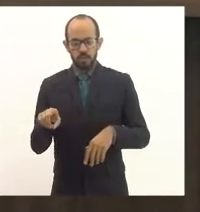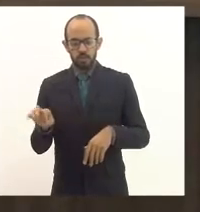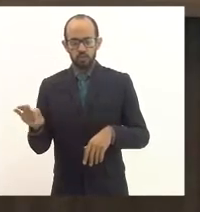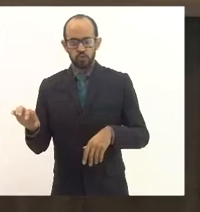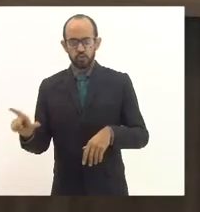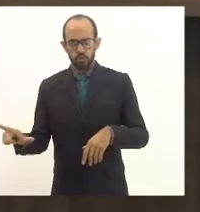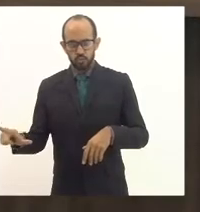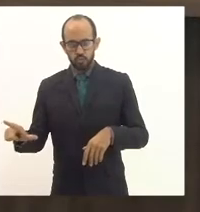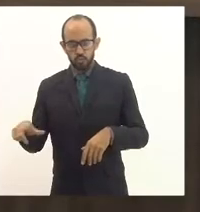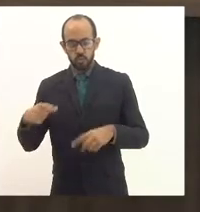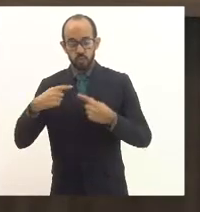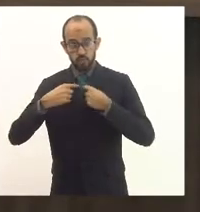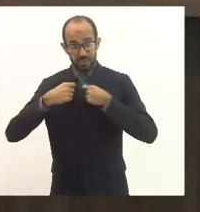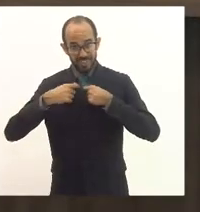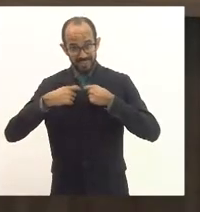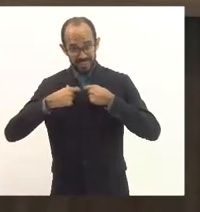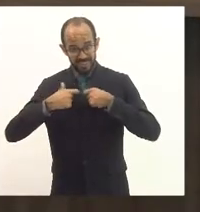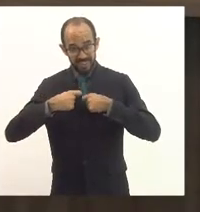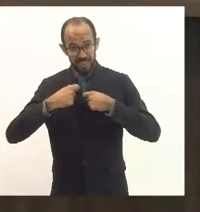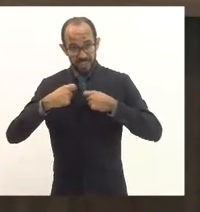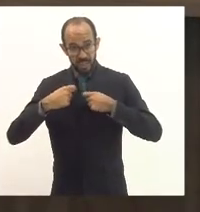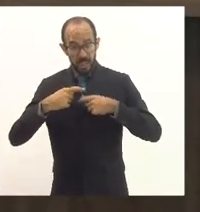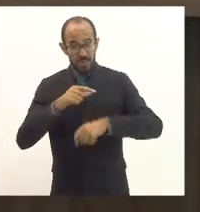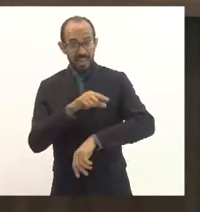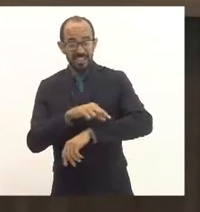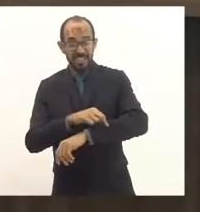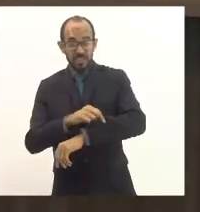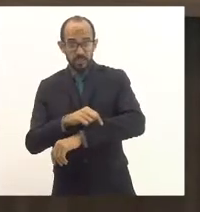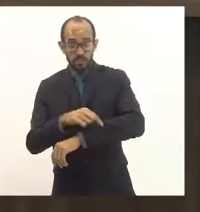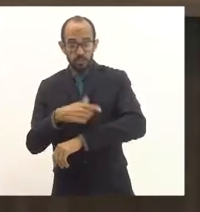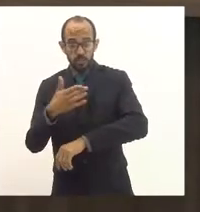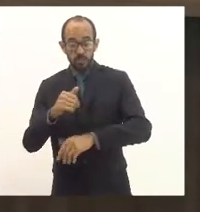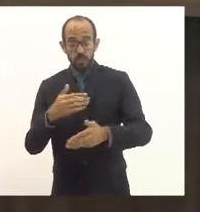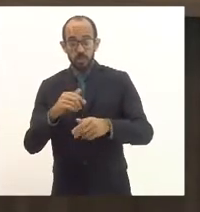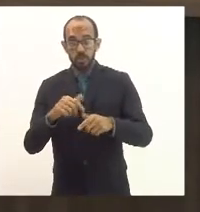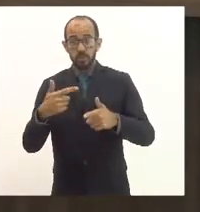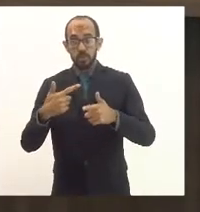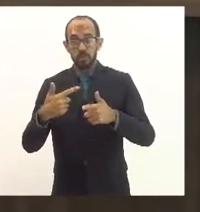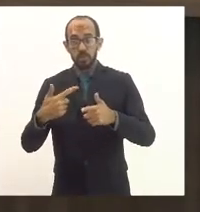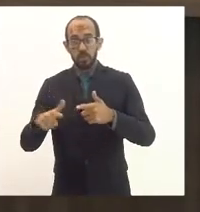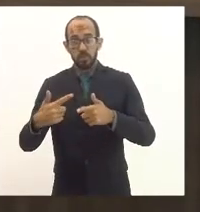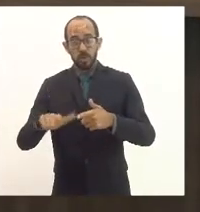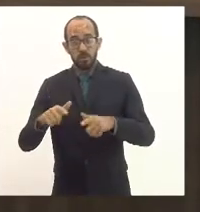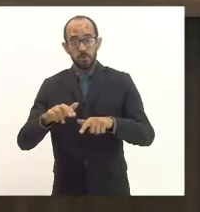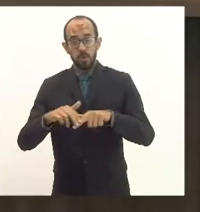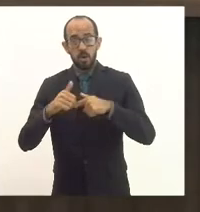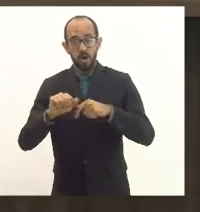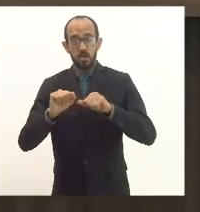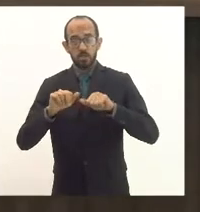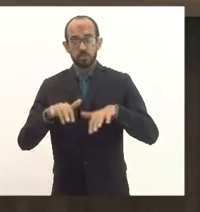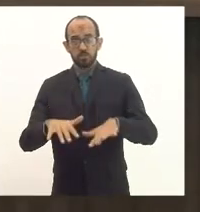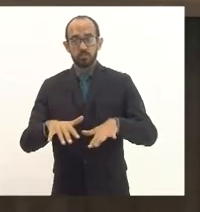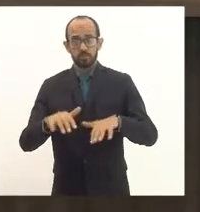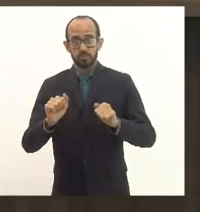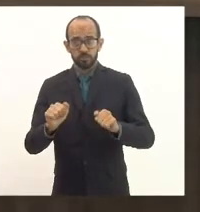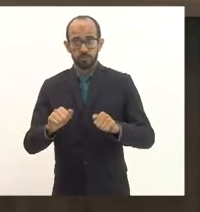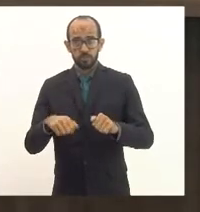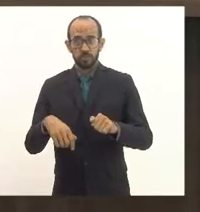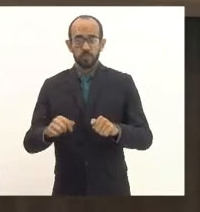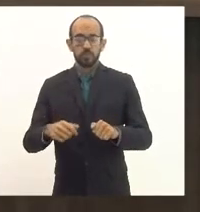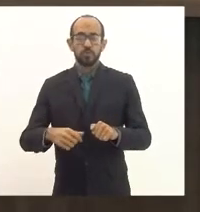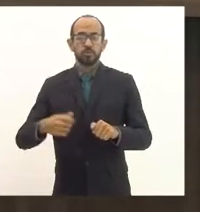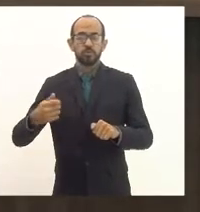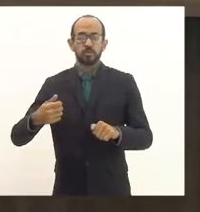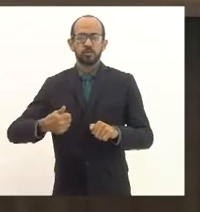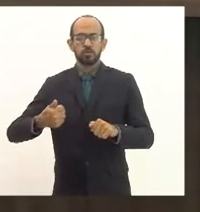sofreram solução de emergência devido à calamidade nos primeiros